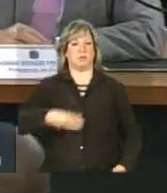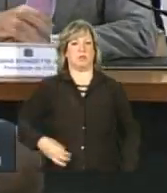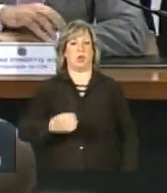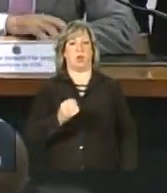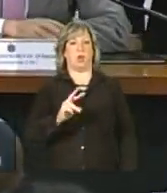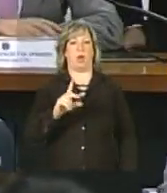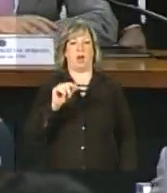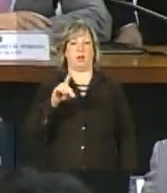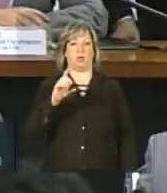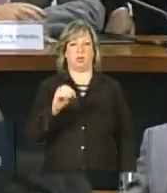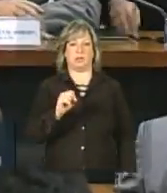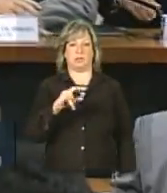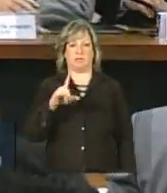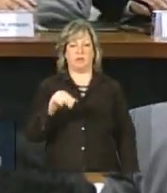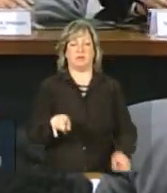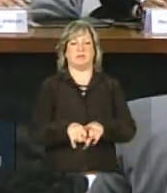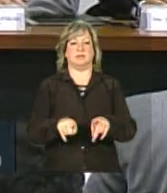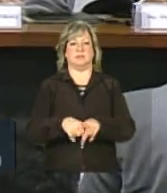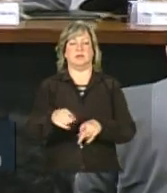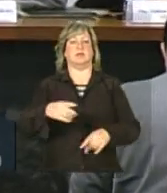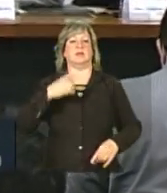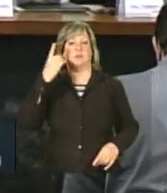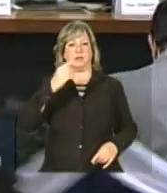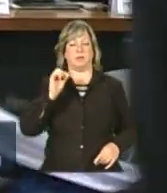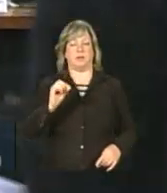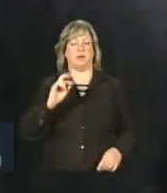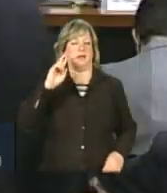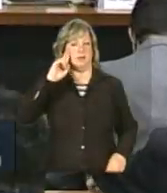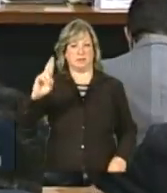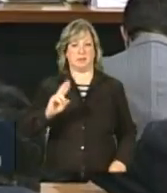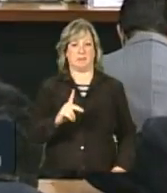Silva, deputado Osmar Júnior, líder do PCdoB.